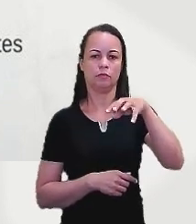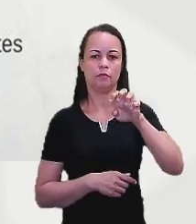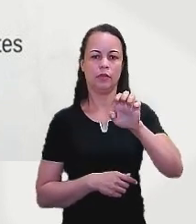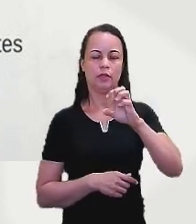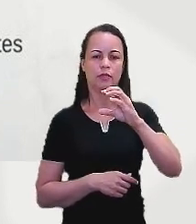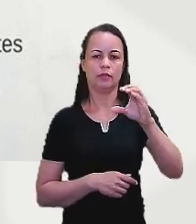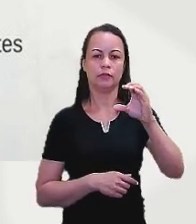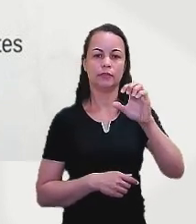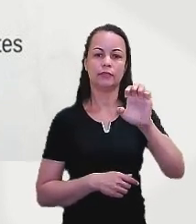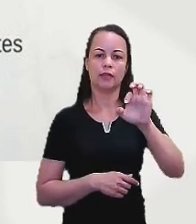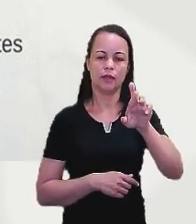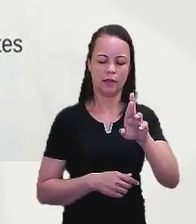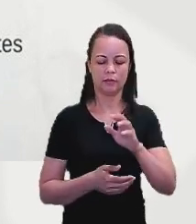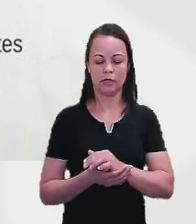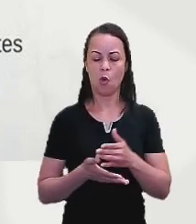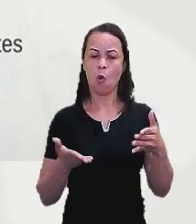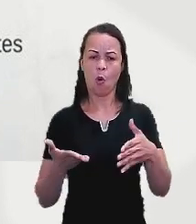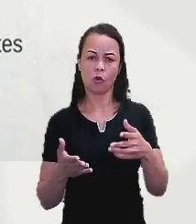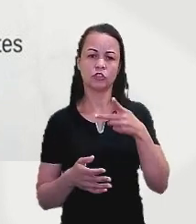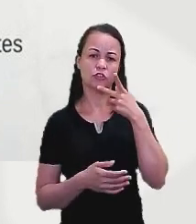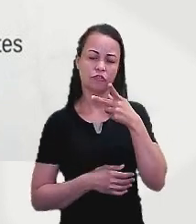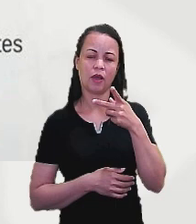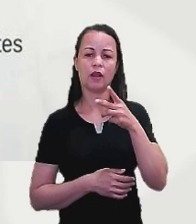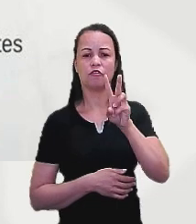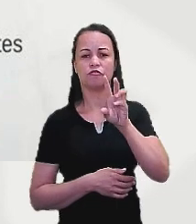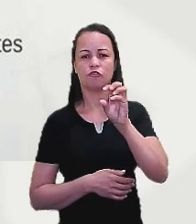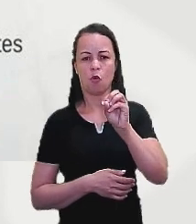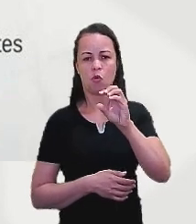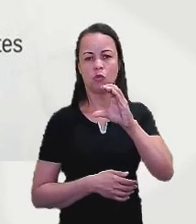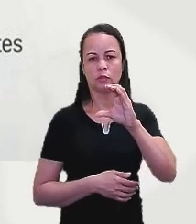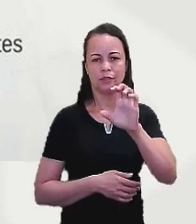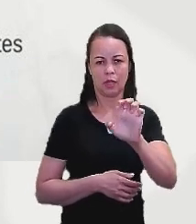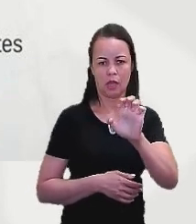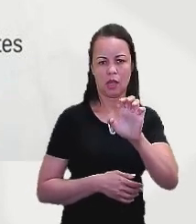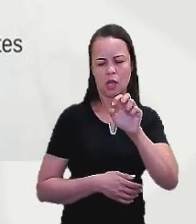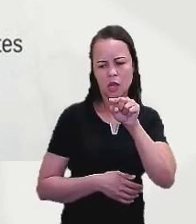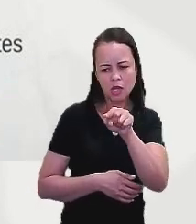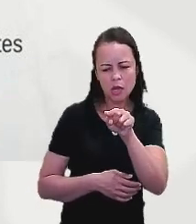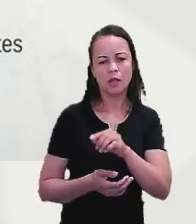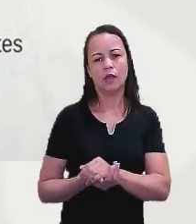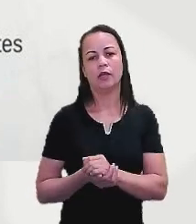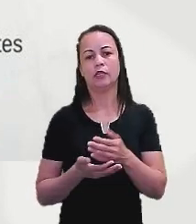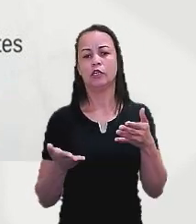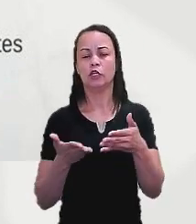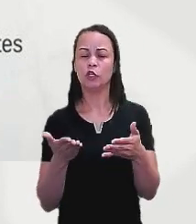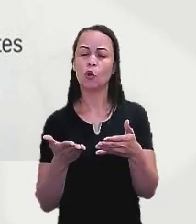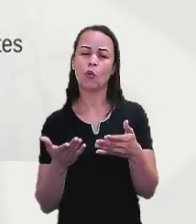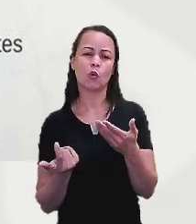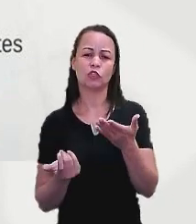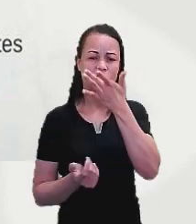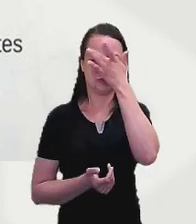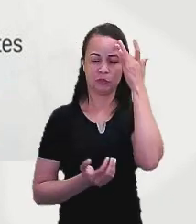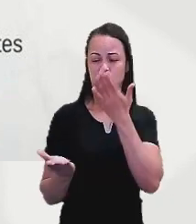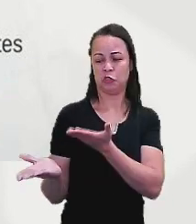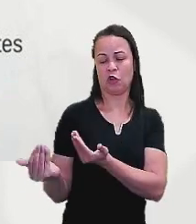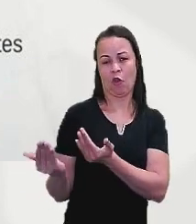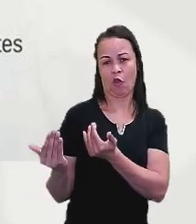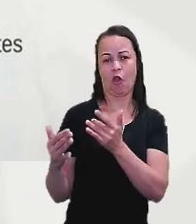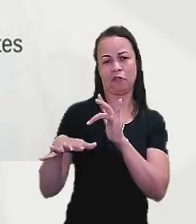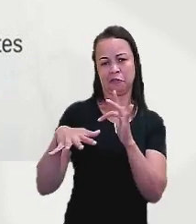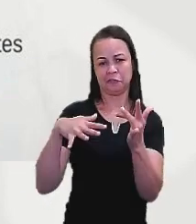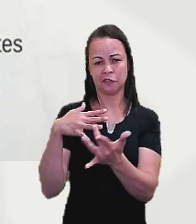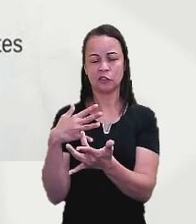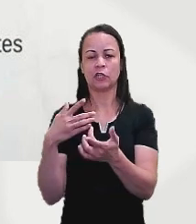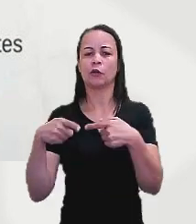fala você. E além do você, hoje em dia os jovens e todo mundo, né, que está aí nas redes sociais